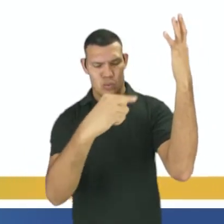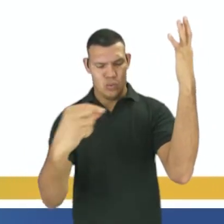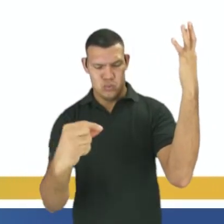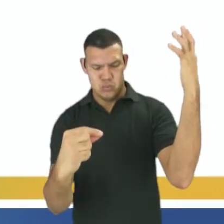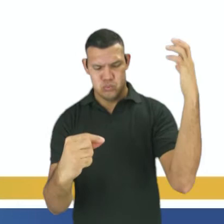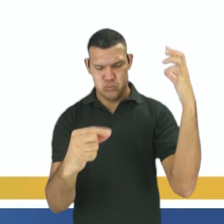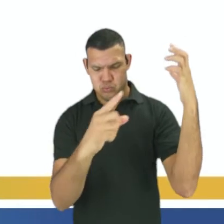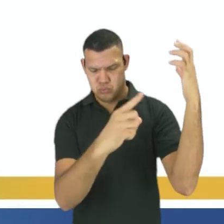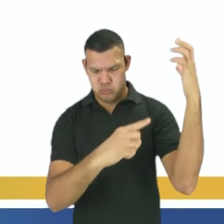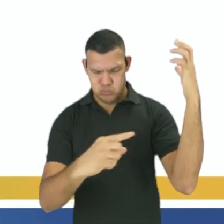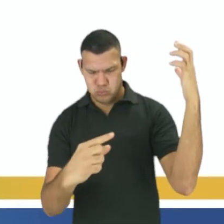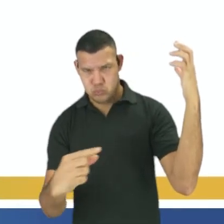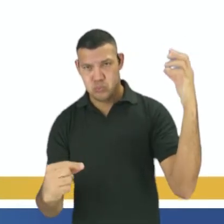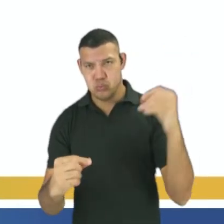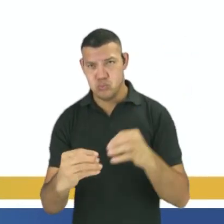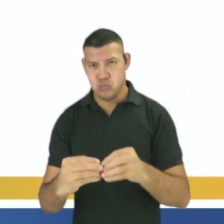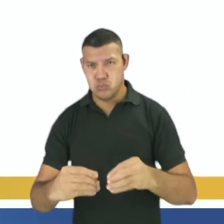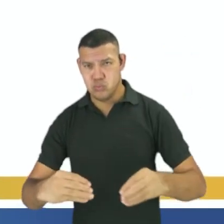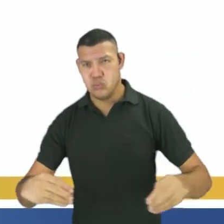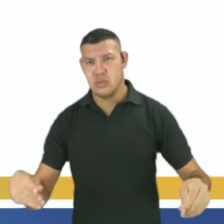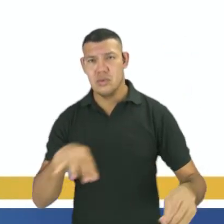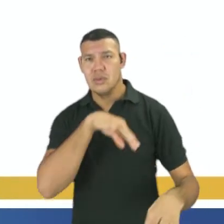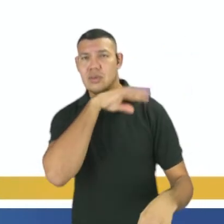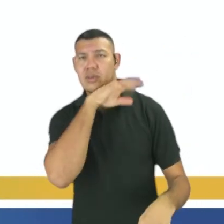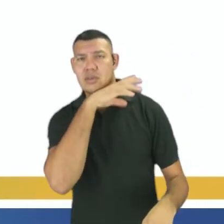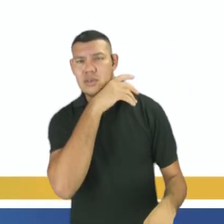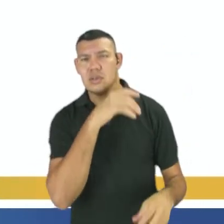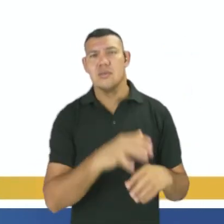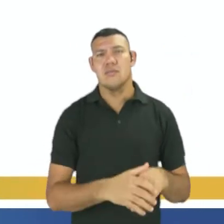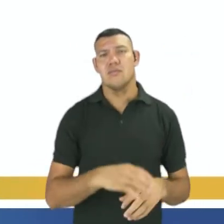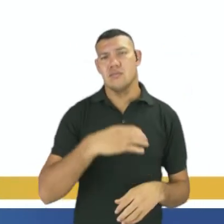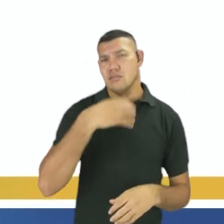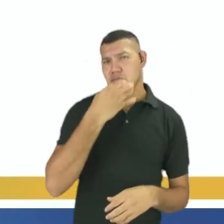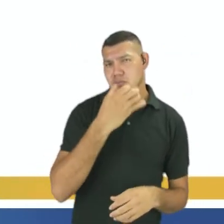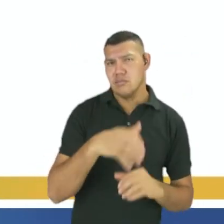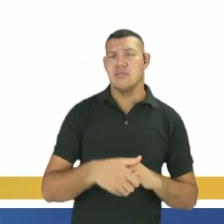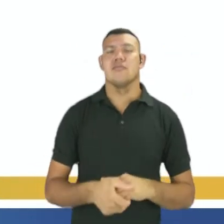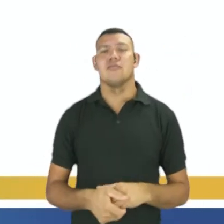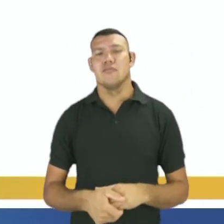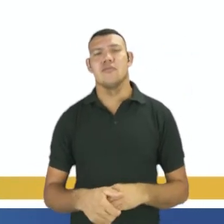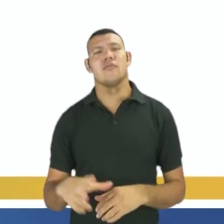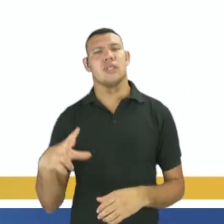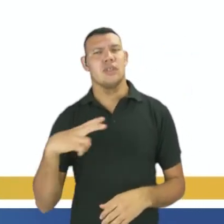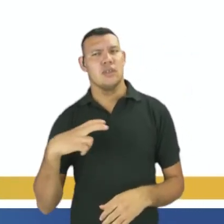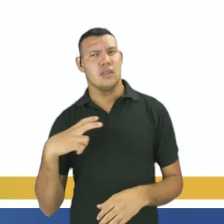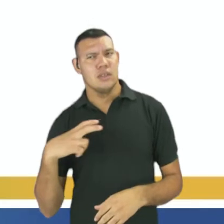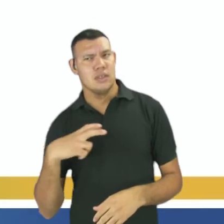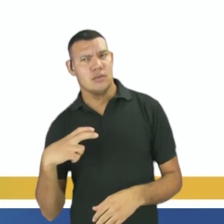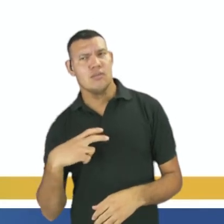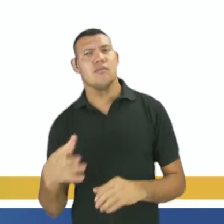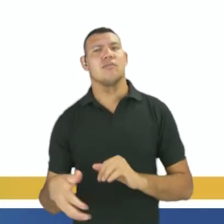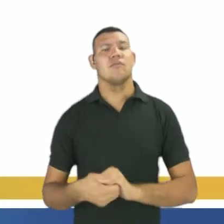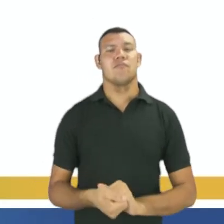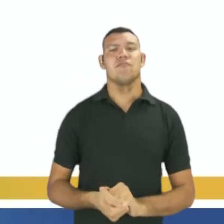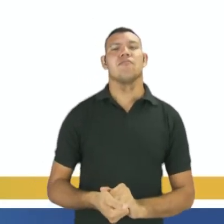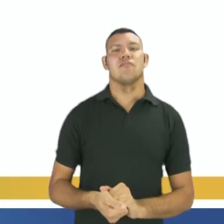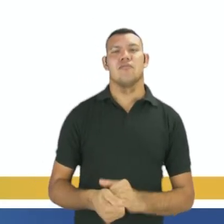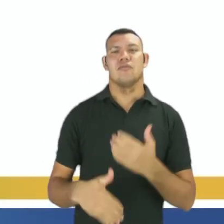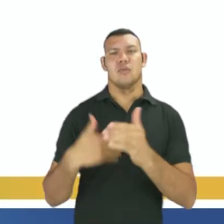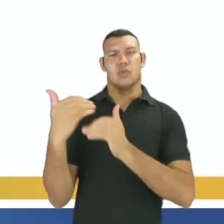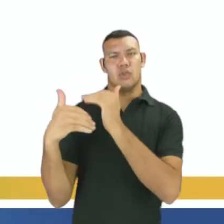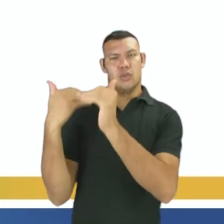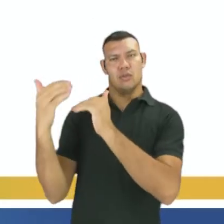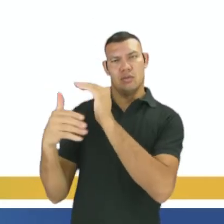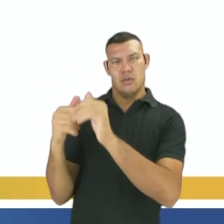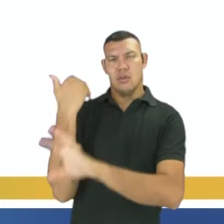é flores animais e frutas Ela é Rica em nutrientes utilizados para de cimento de sua espécie da sua vegetação na floresta